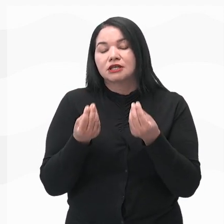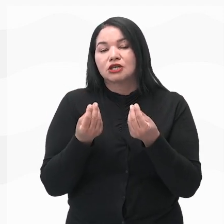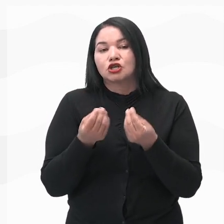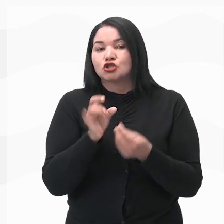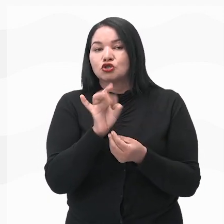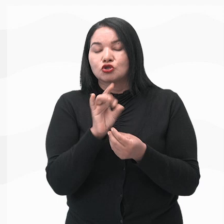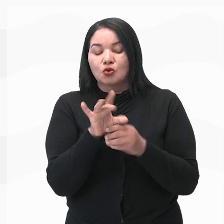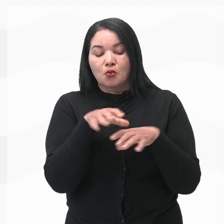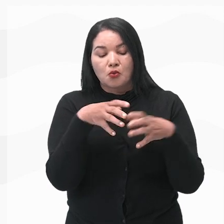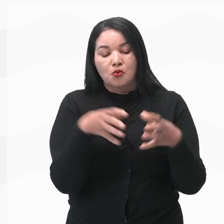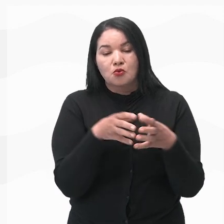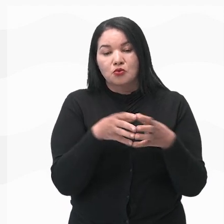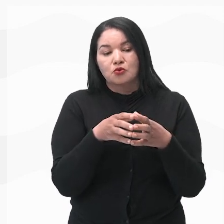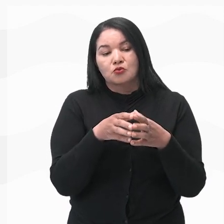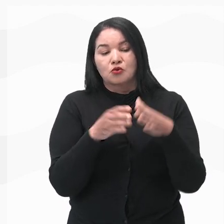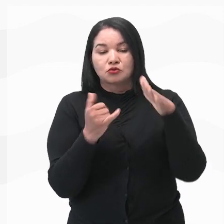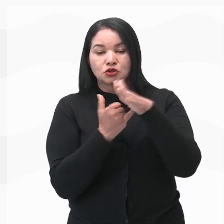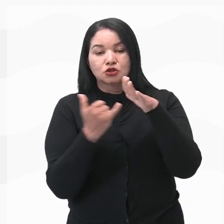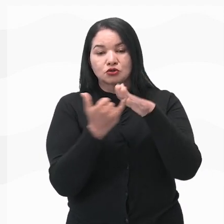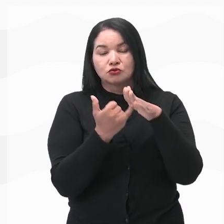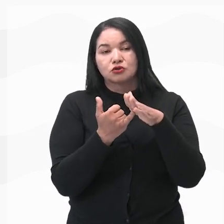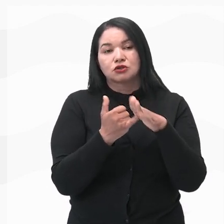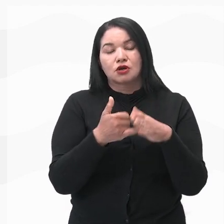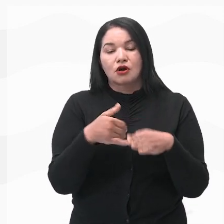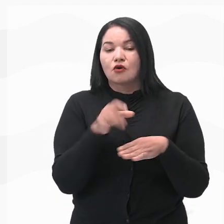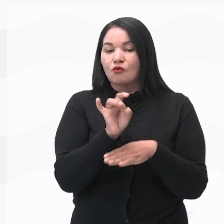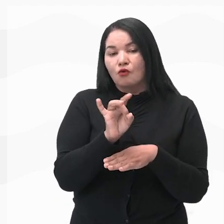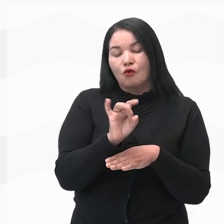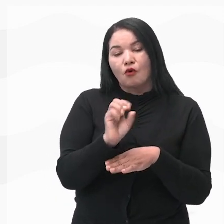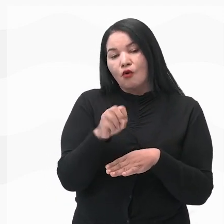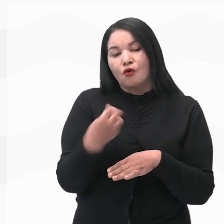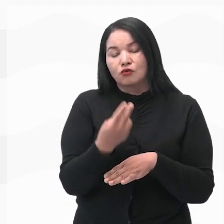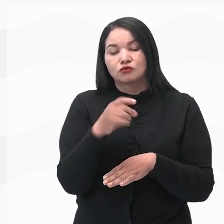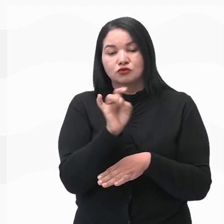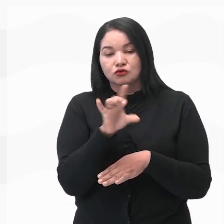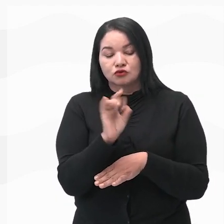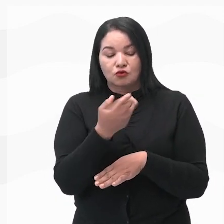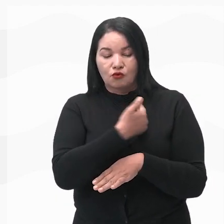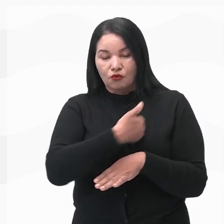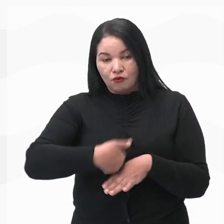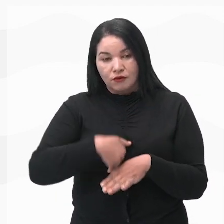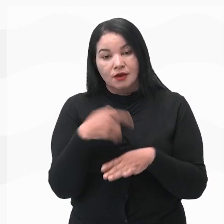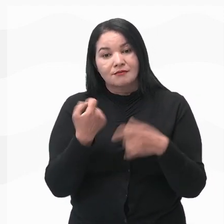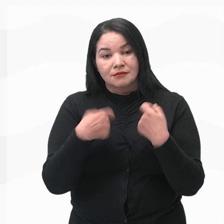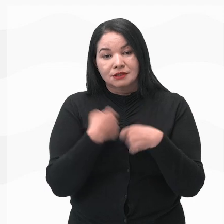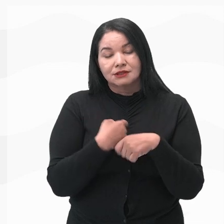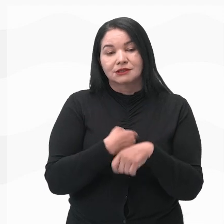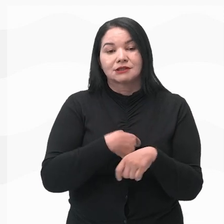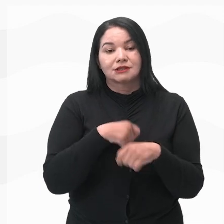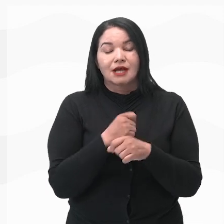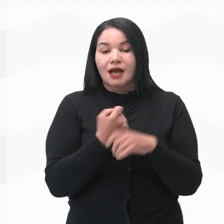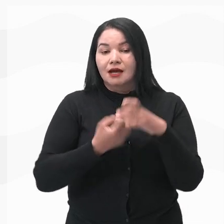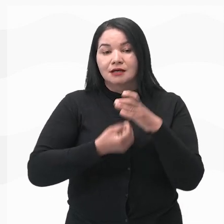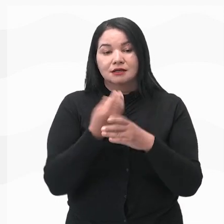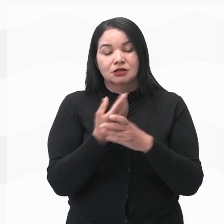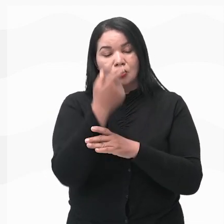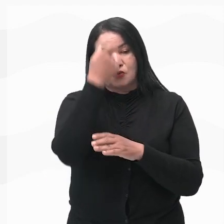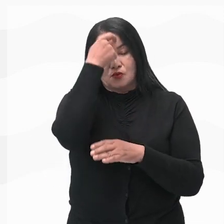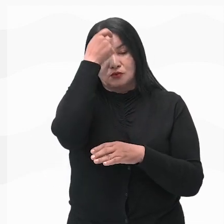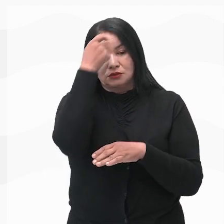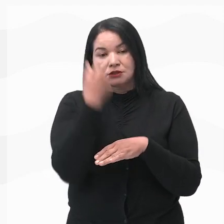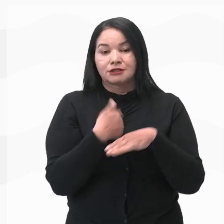órgãos ou instituições. Deve-se, né, criar essa consciência individual para